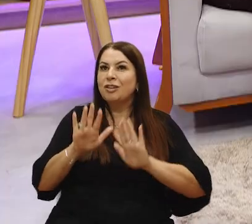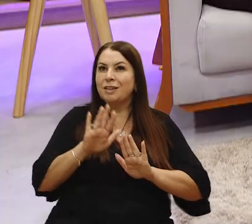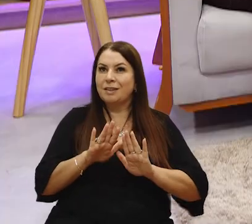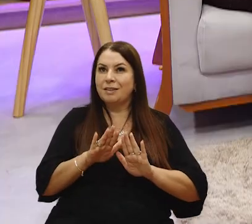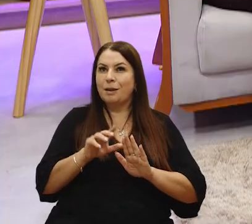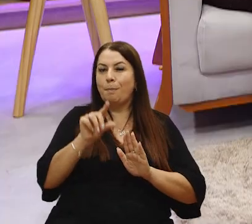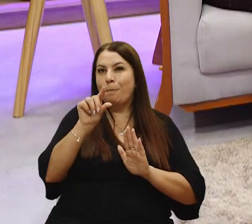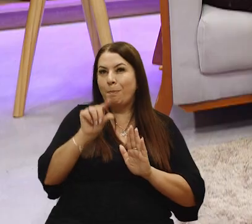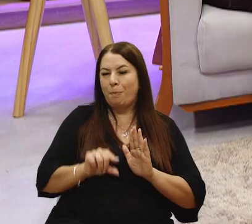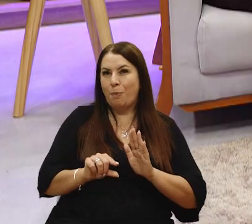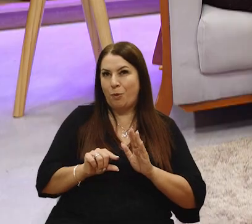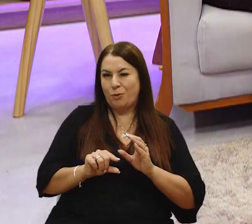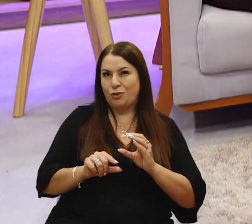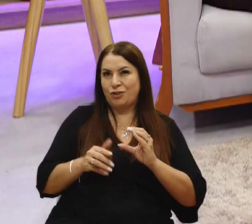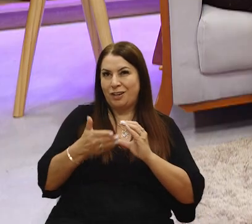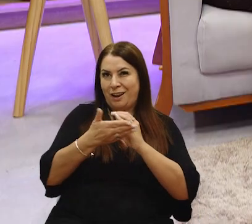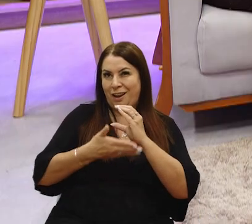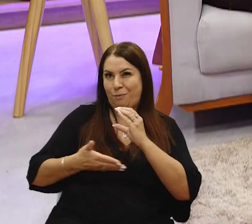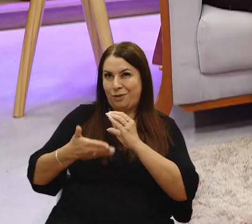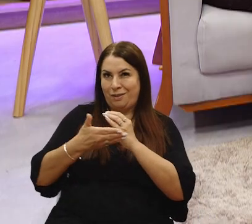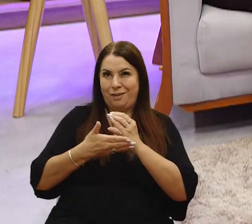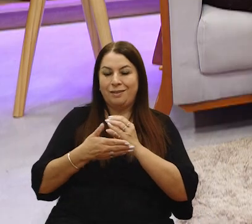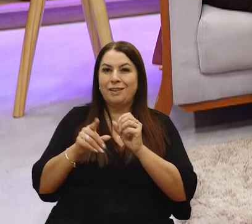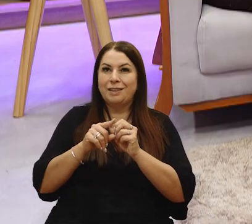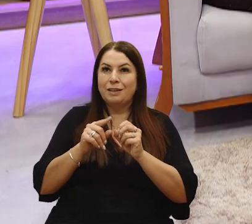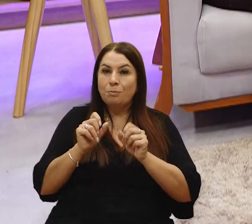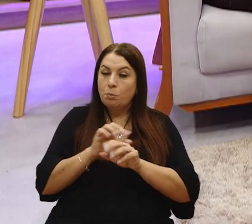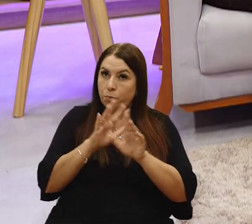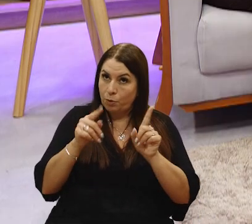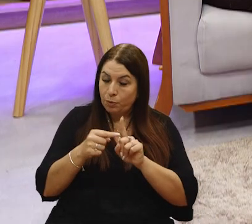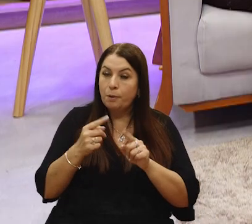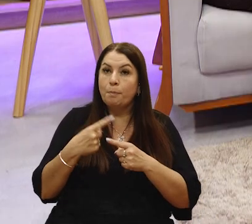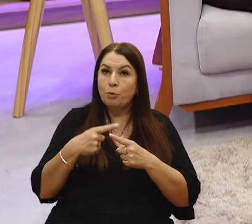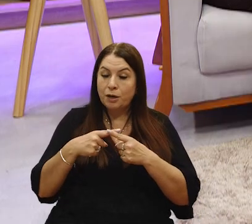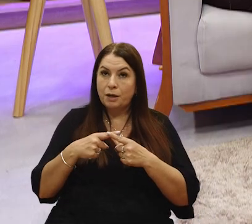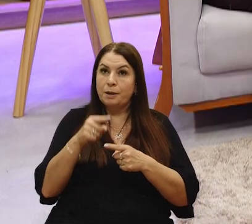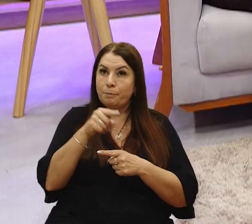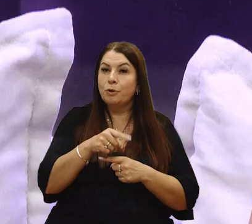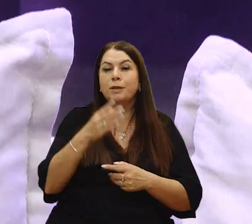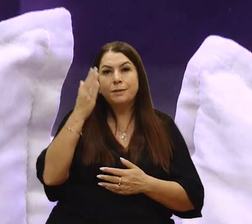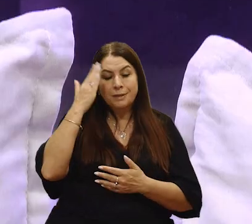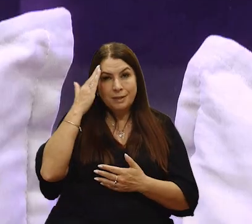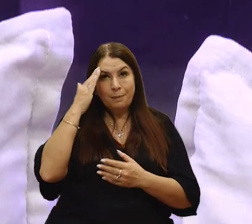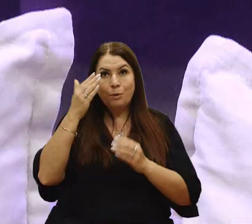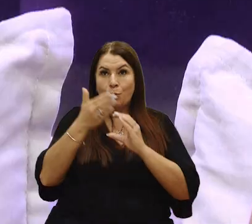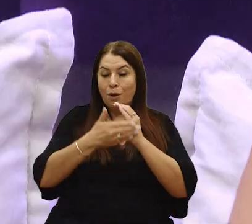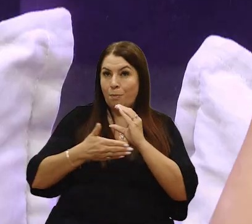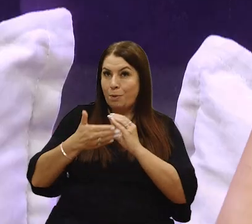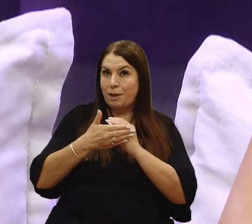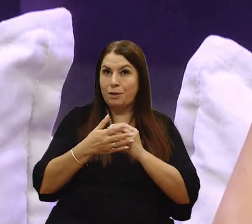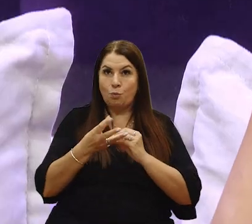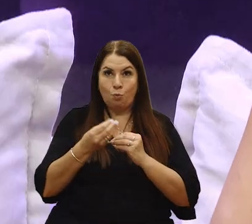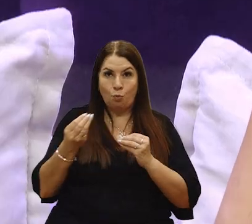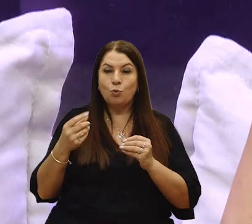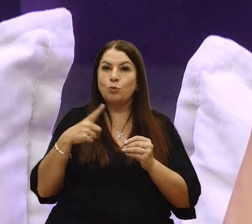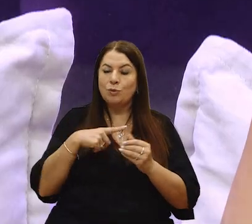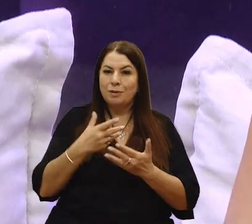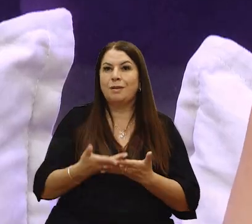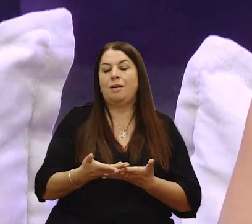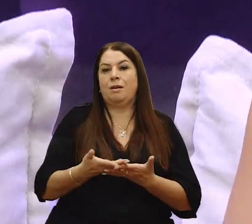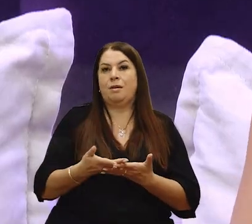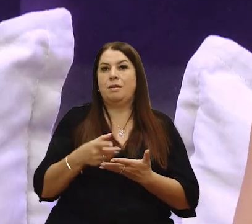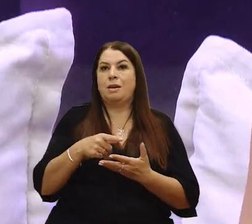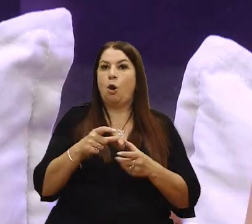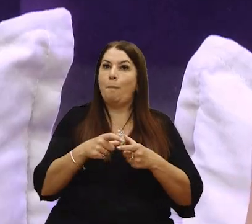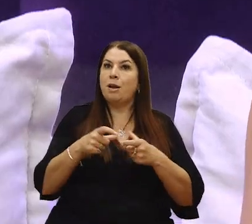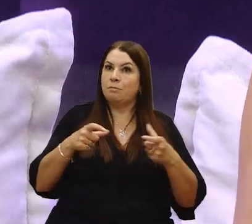pela dieta? Qual o tratamento que tu começou primeiro? Eu comecei em conjunto com as meninas, foi basicamente na mesma semana. Eu comecei